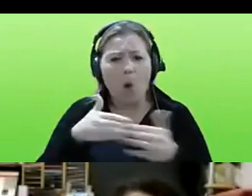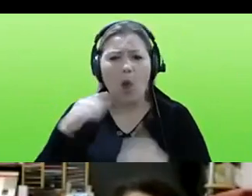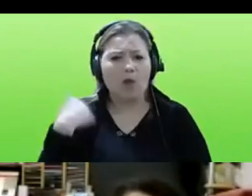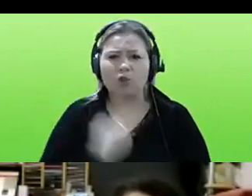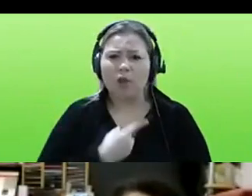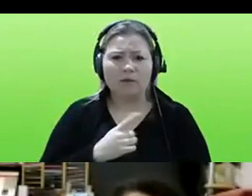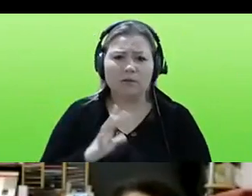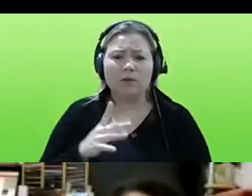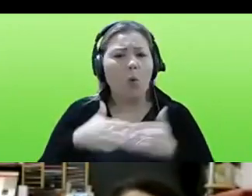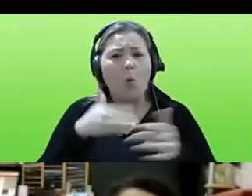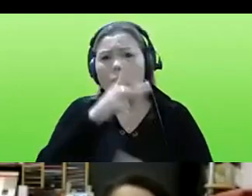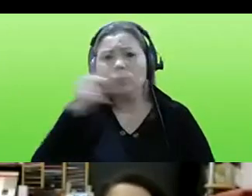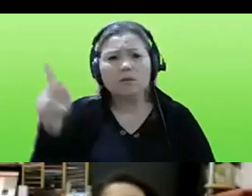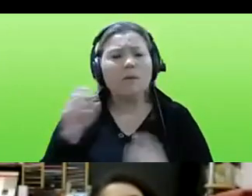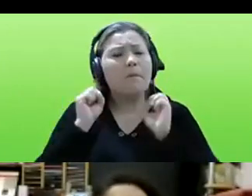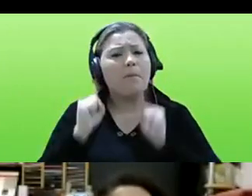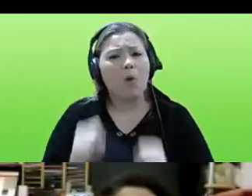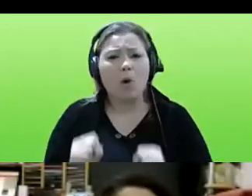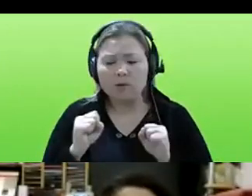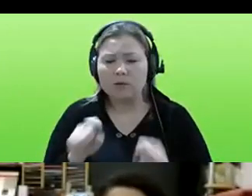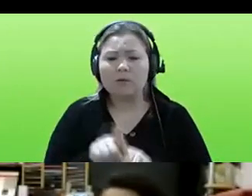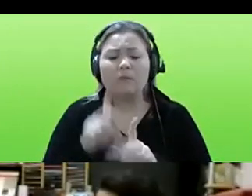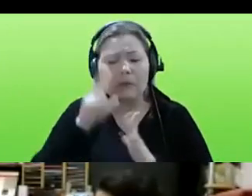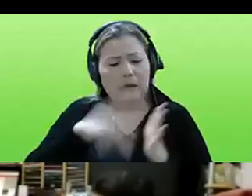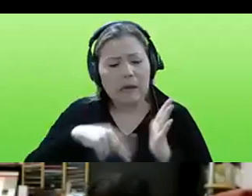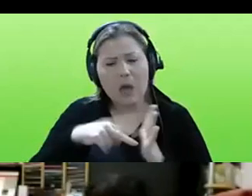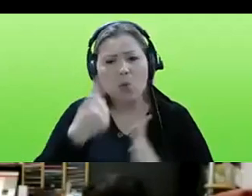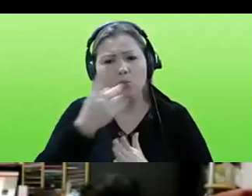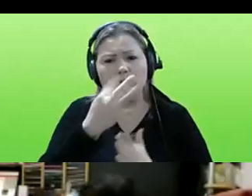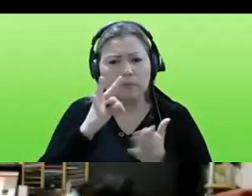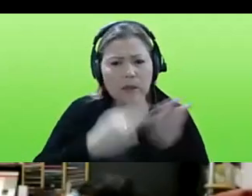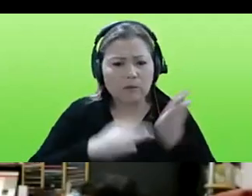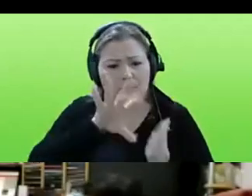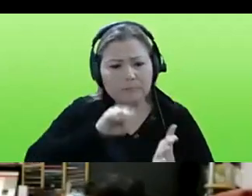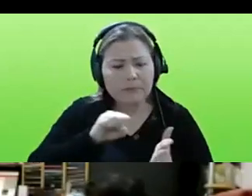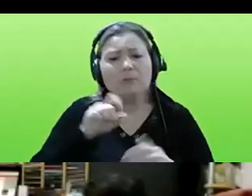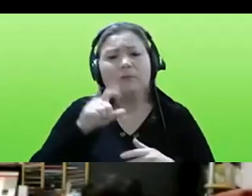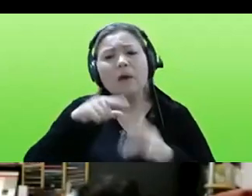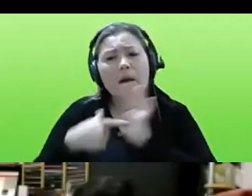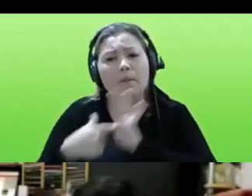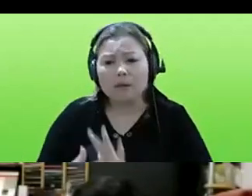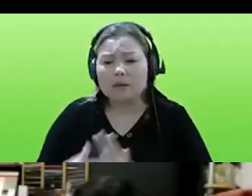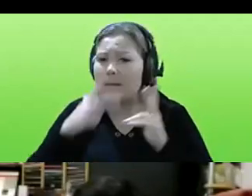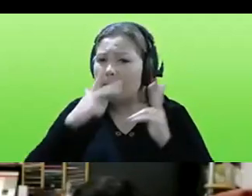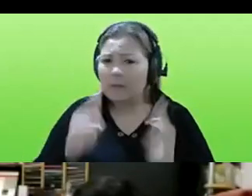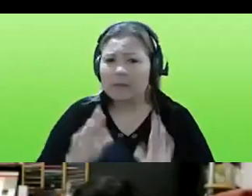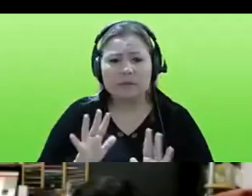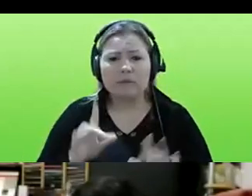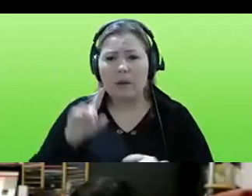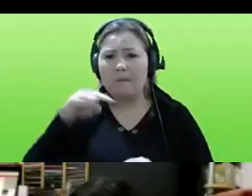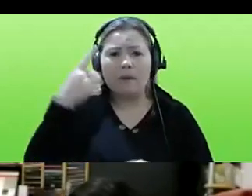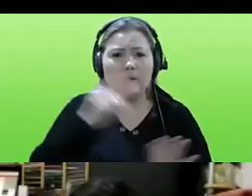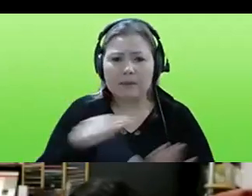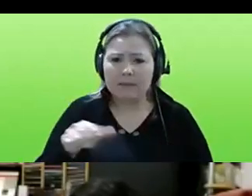de vocês podem ler, sim, um desses textos e apresentá-los, mesmo já assim, na próxima semana, na